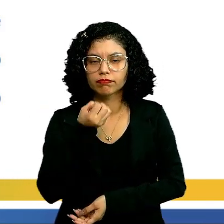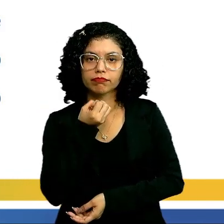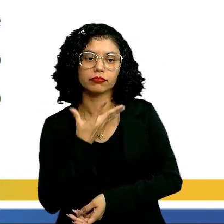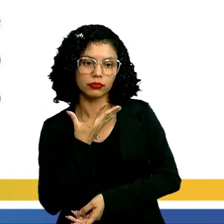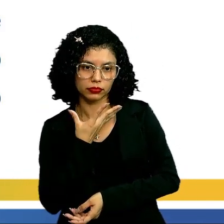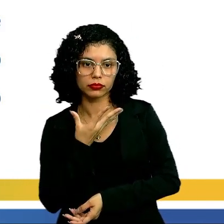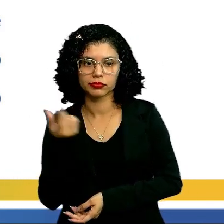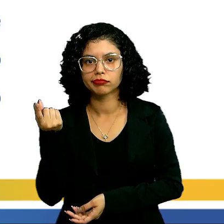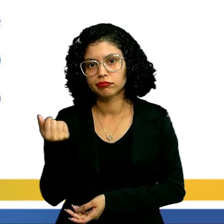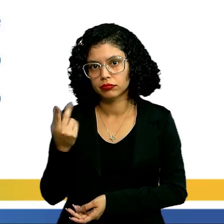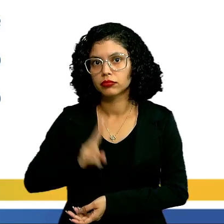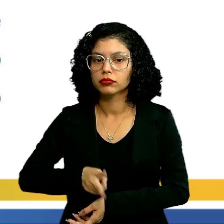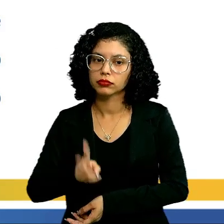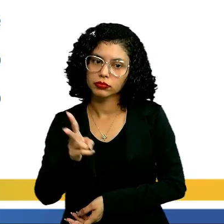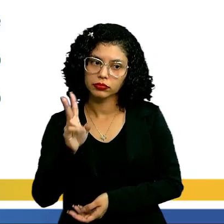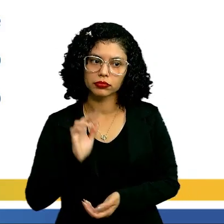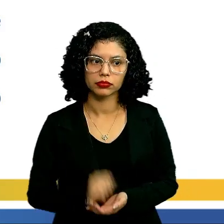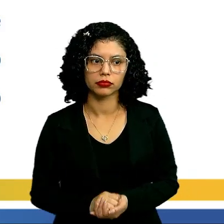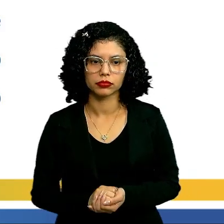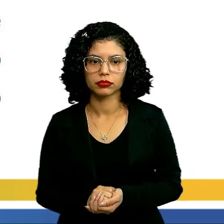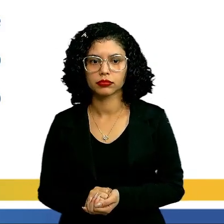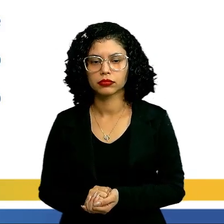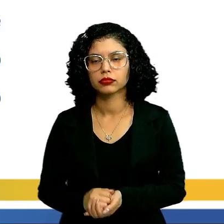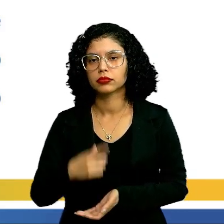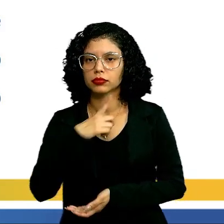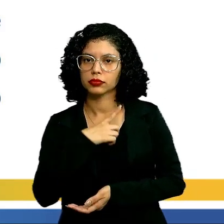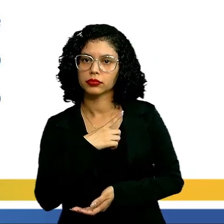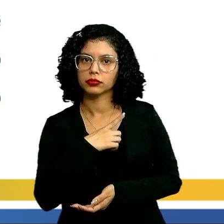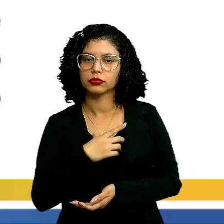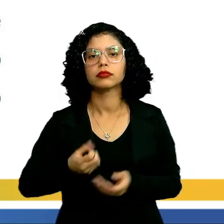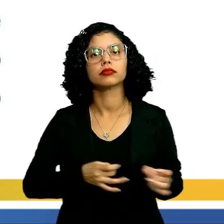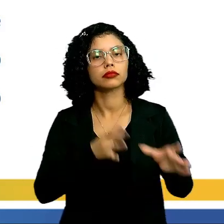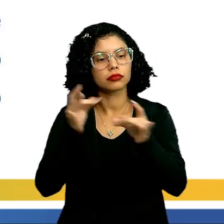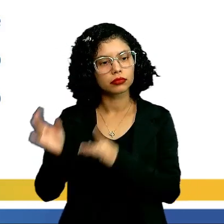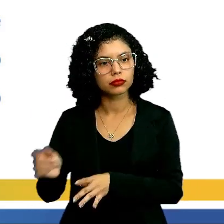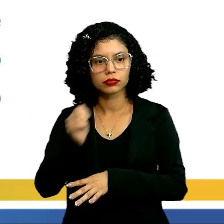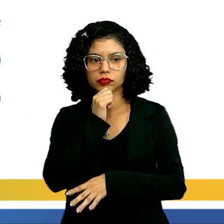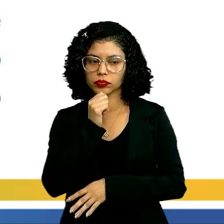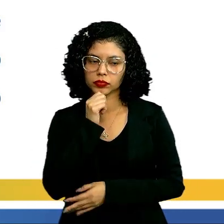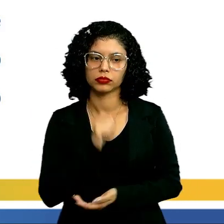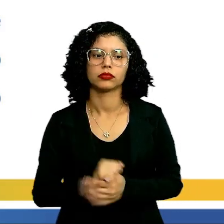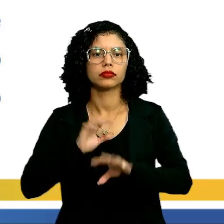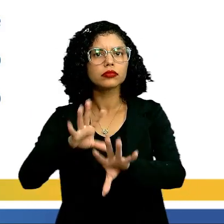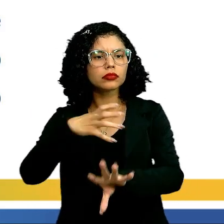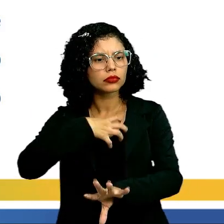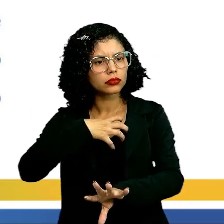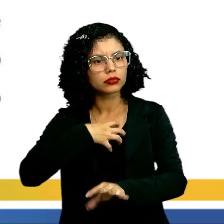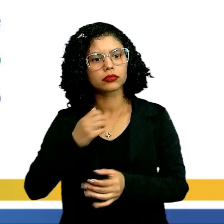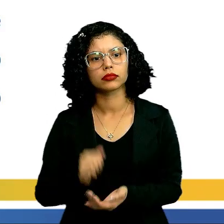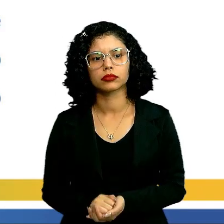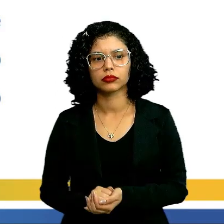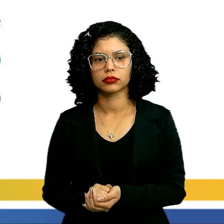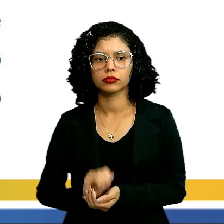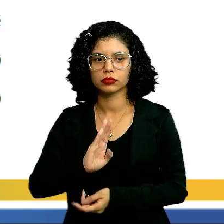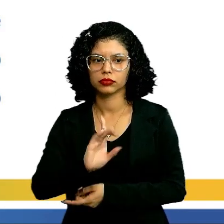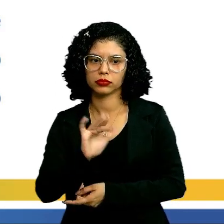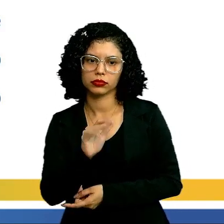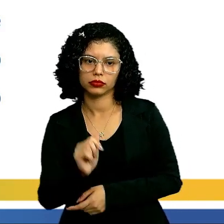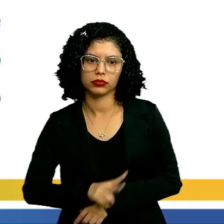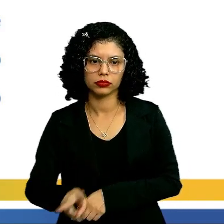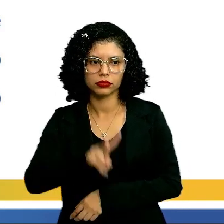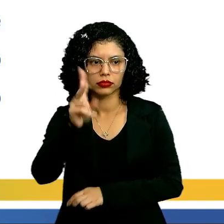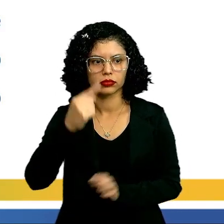formas de manter uma boa lucratividade na carteira de investimentos. Nesse sentido, a Bolsa